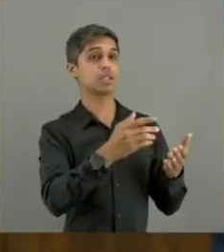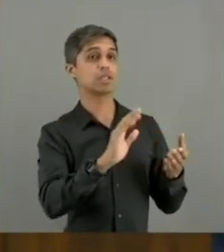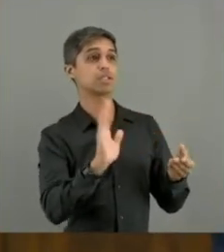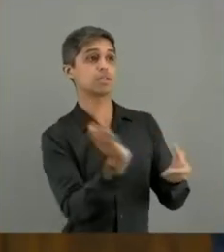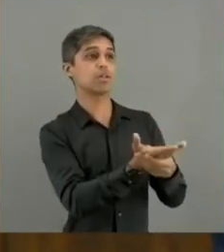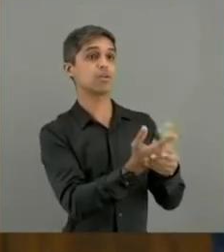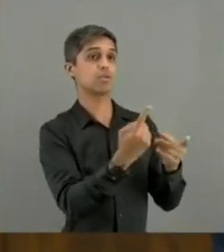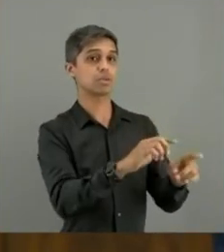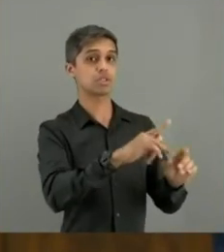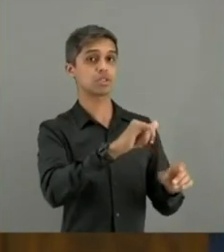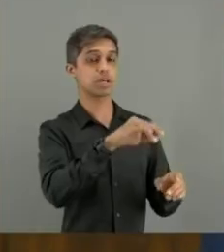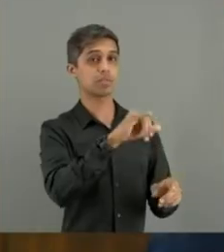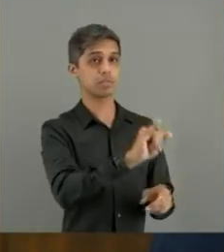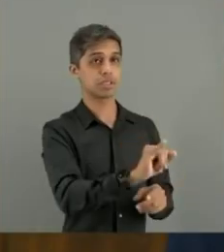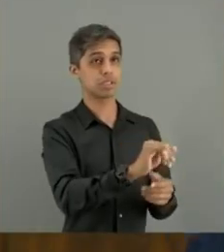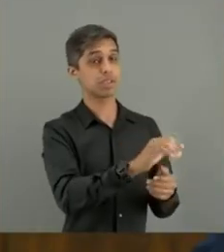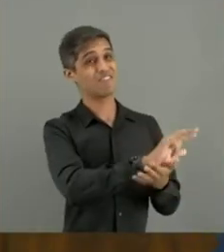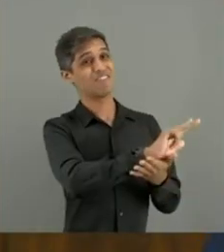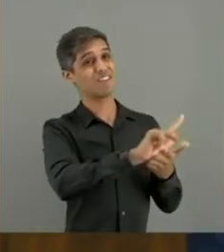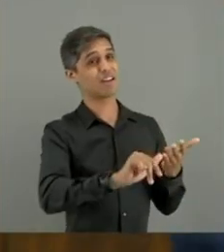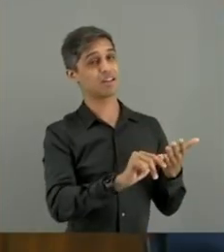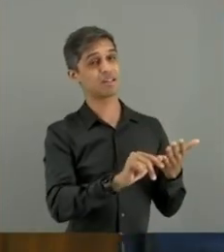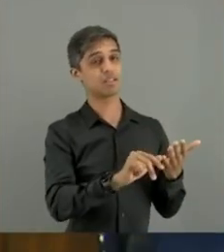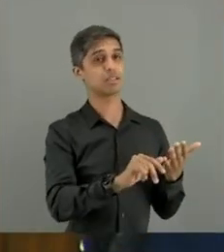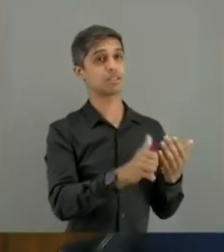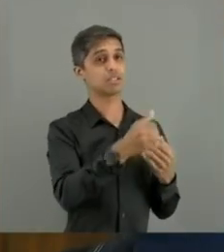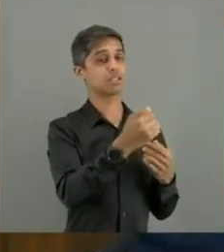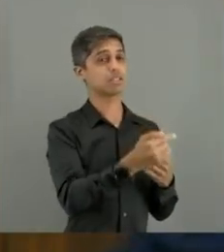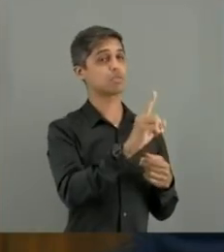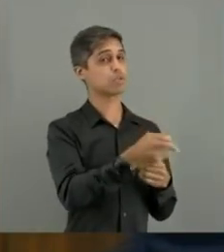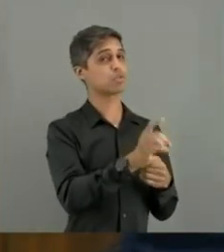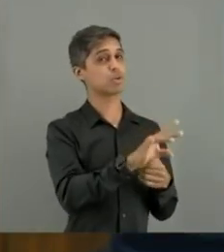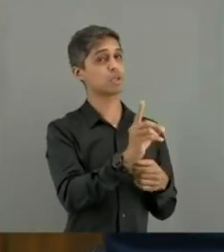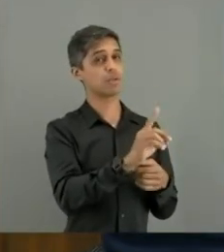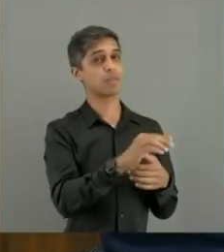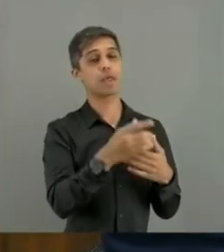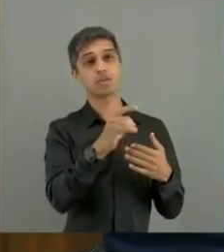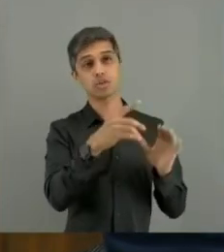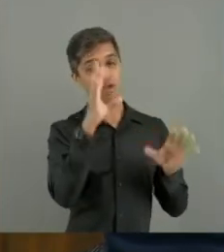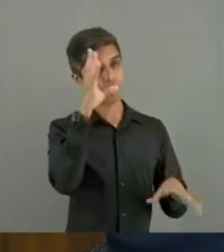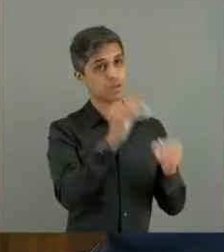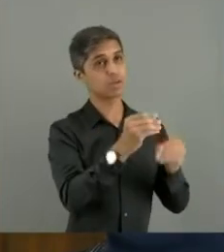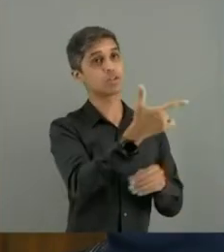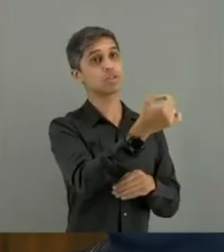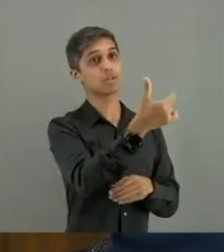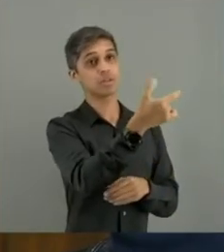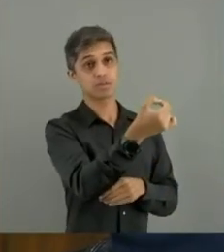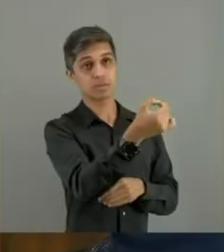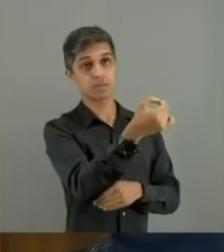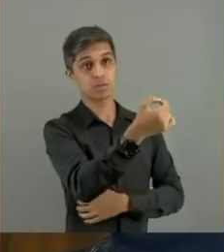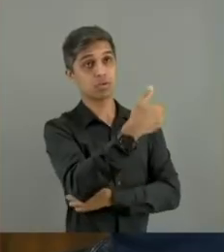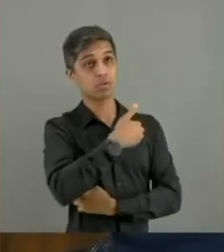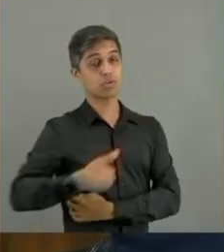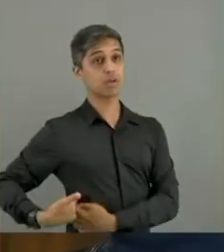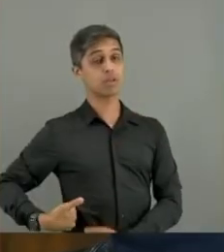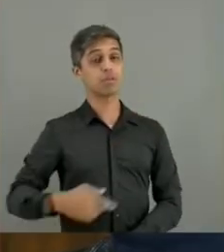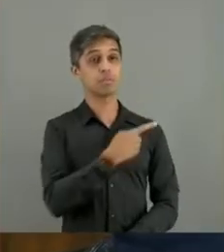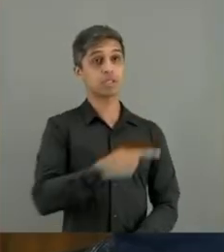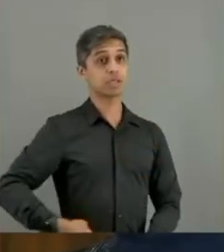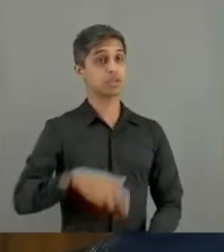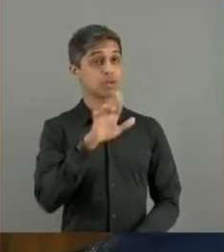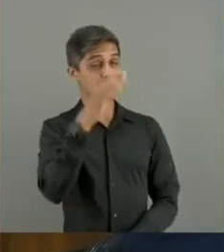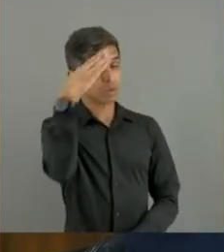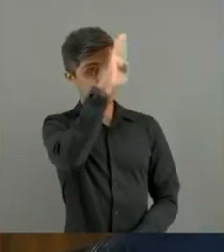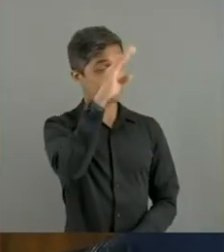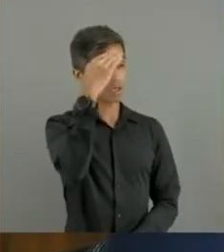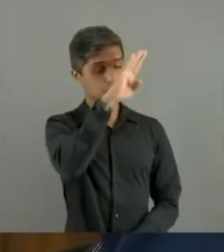com a ação contra o SINDINAP. Algumas dezenas de milhares, não foi só 17 mil, não. Aí, só para a senhora entender, em 2020, o governo do presidente Bolsonaro, em